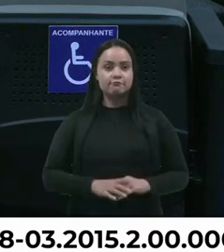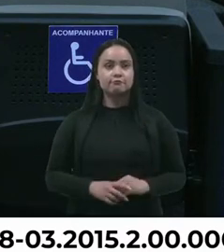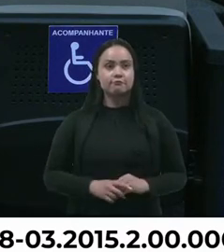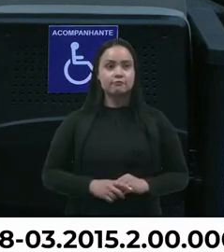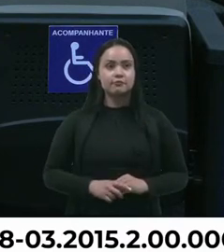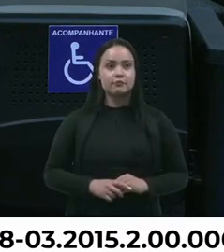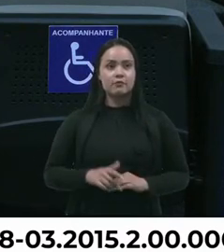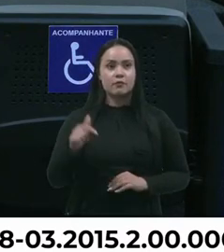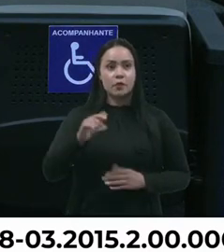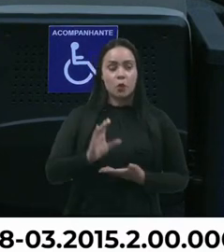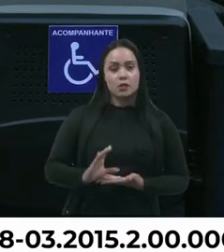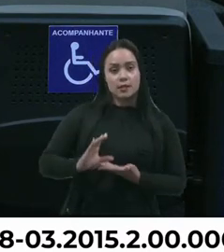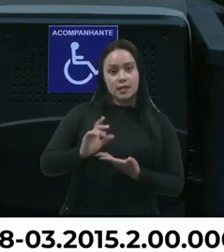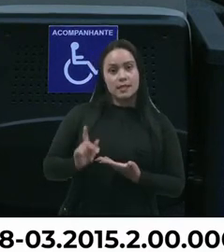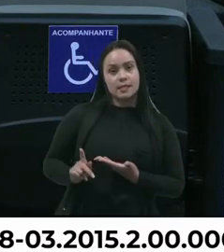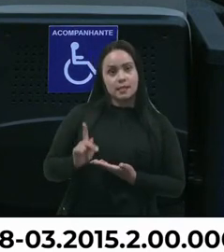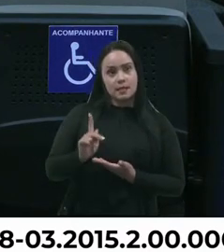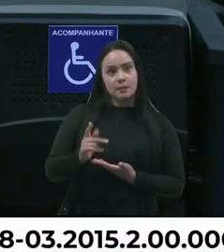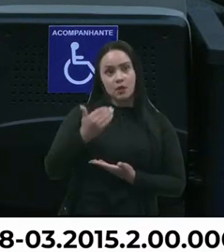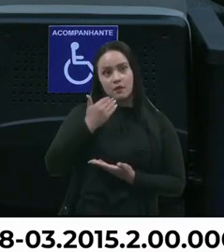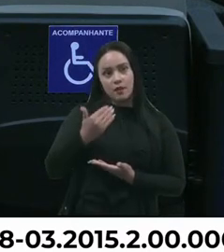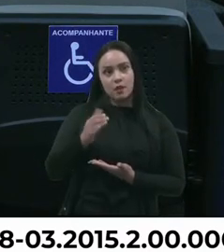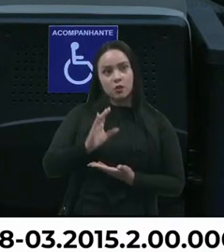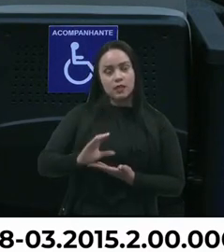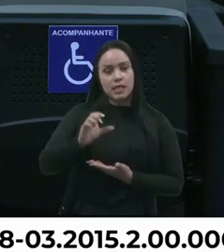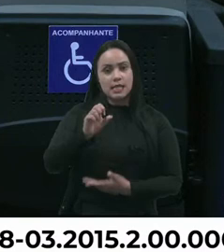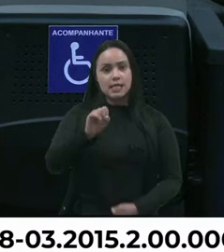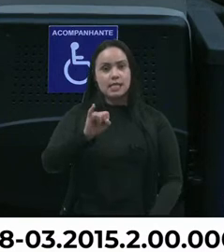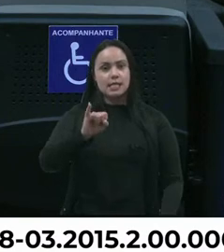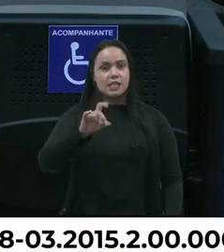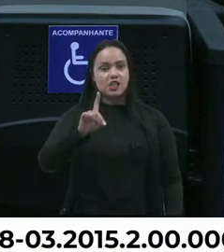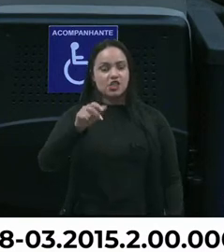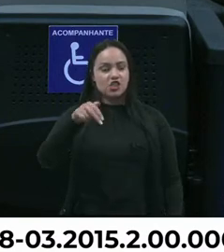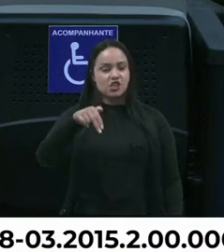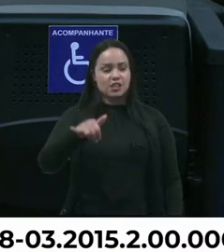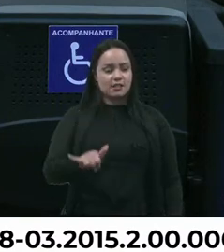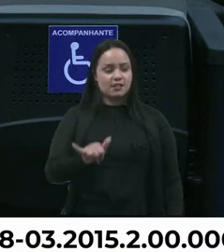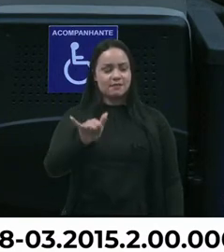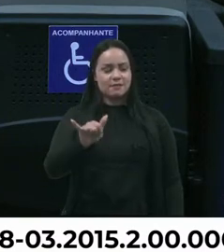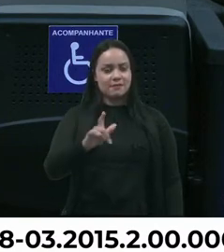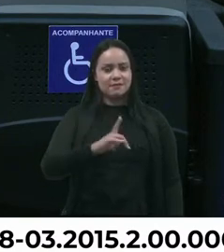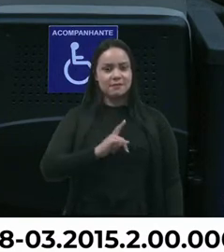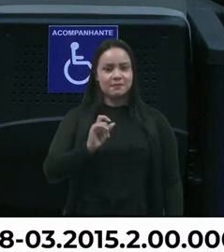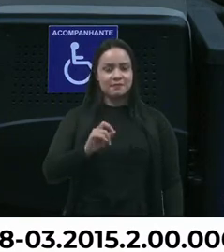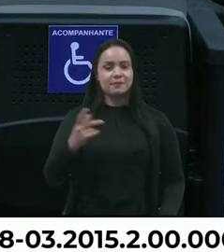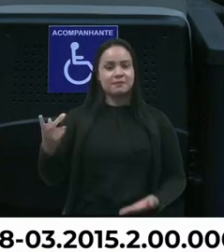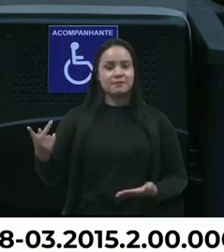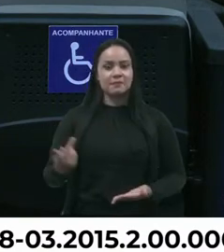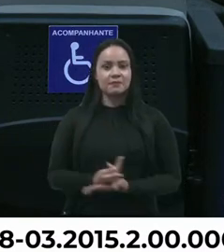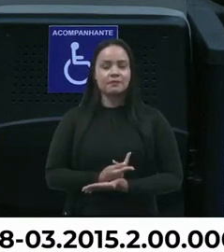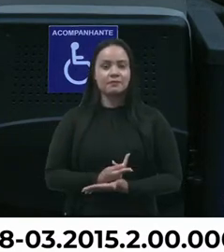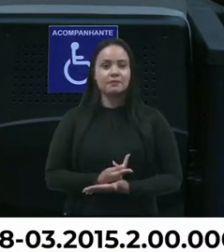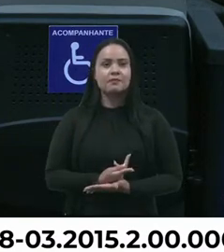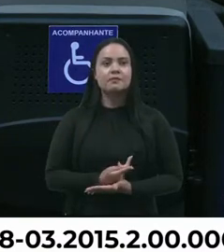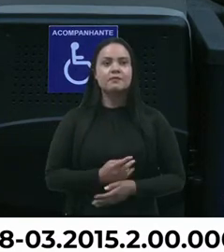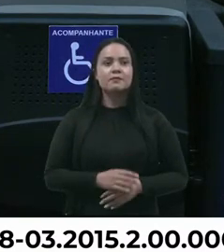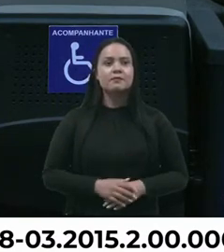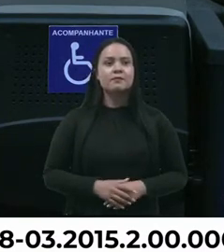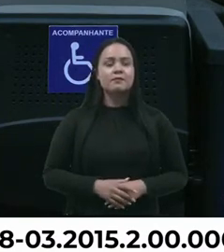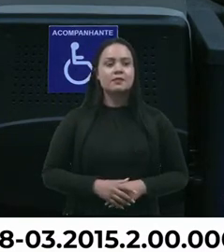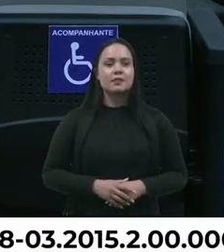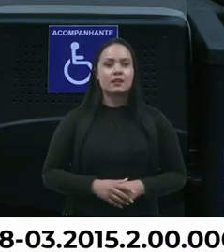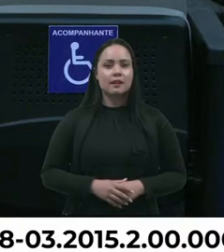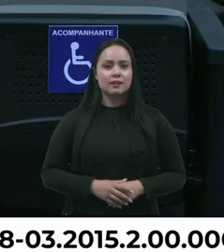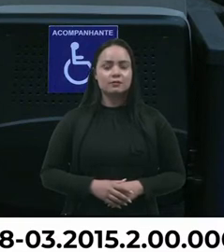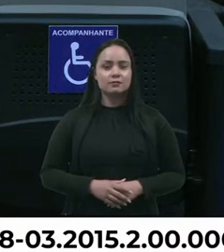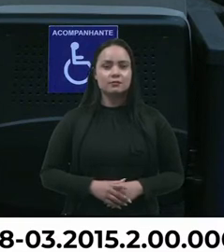presidente, este conselho, como sempre é convocado, o conselheiro Sidney Madruga disse que só está pegando aí casos rumorosos, ele tem realmente